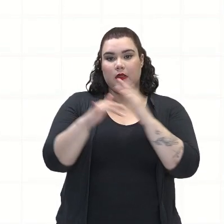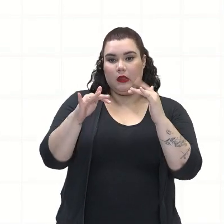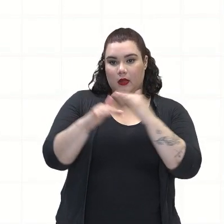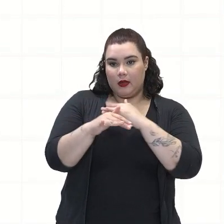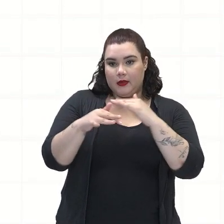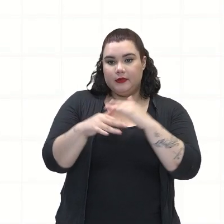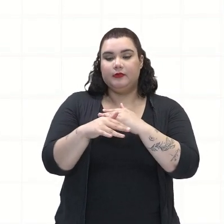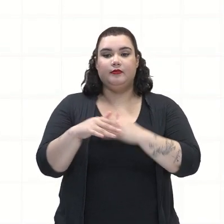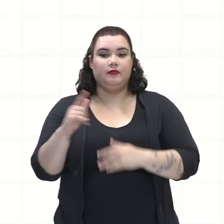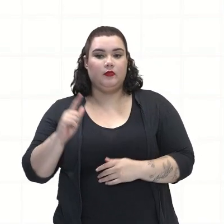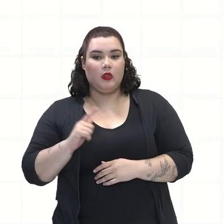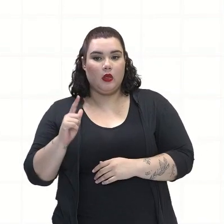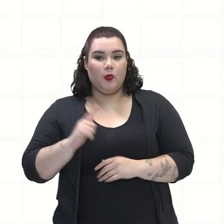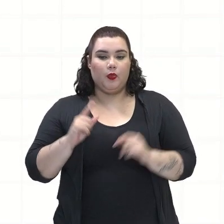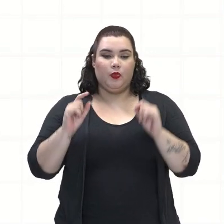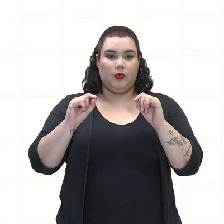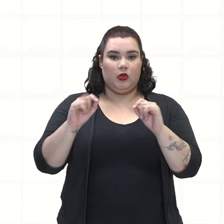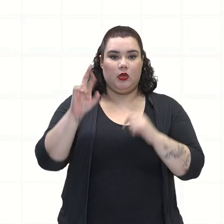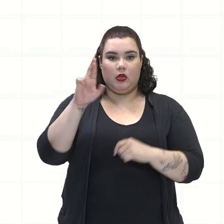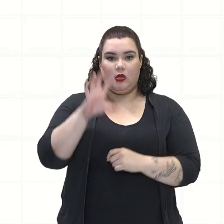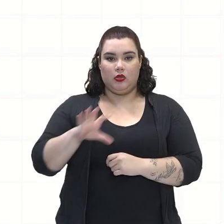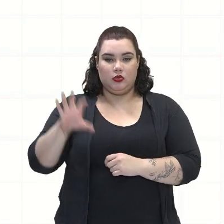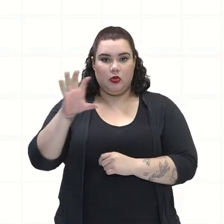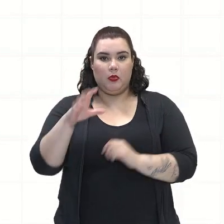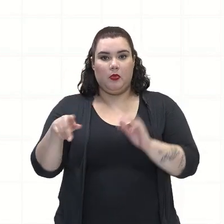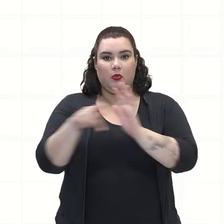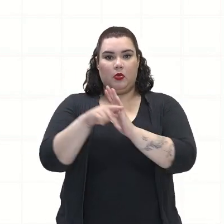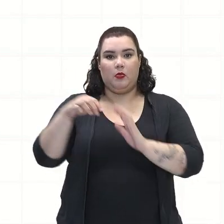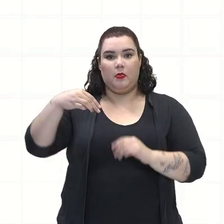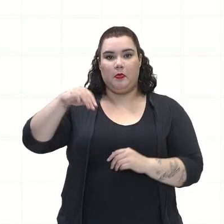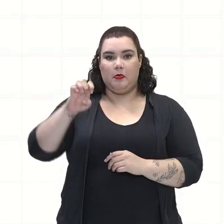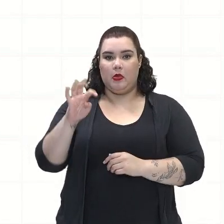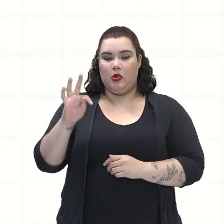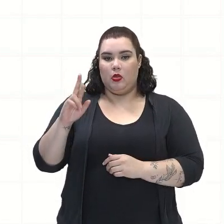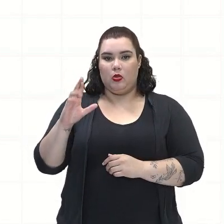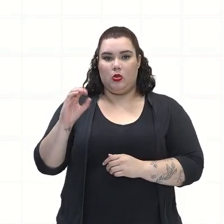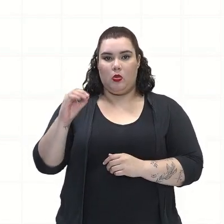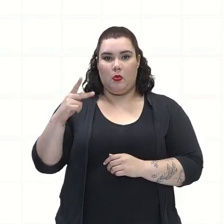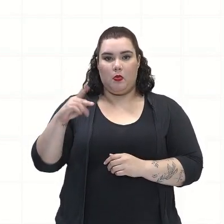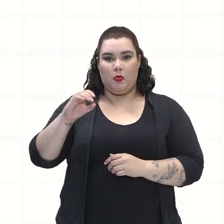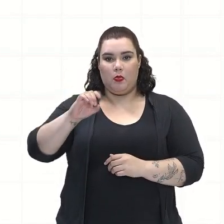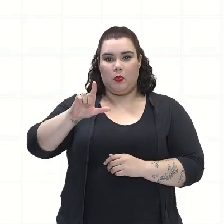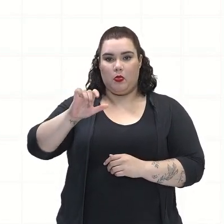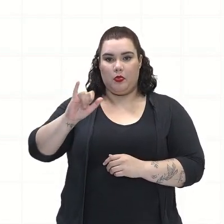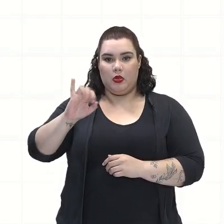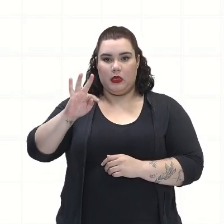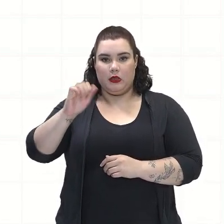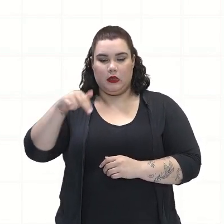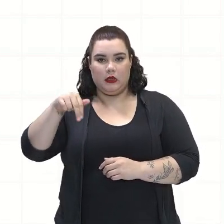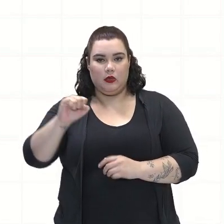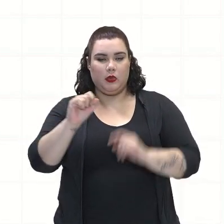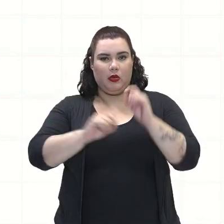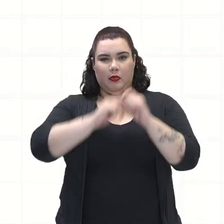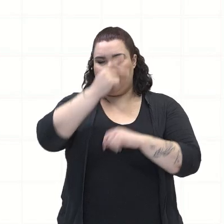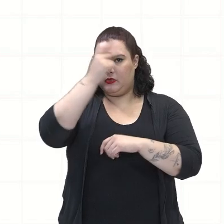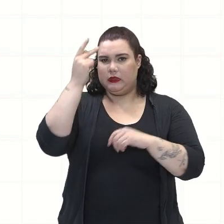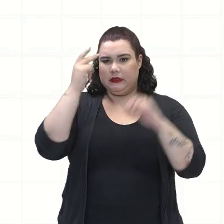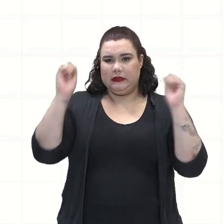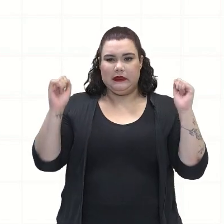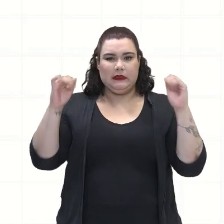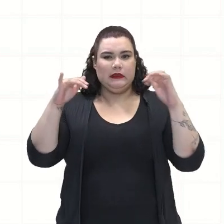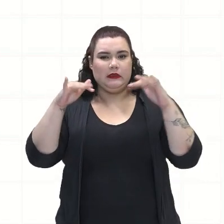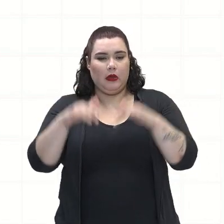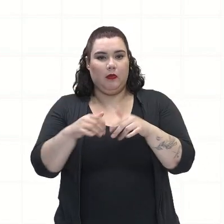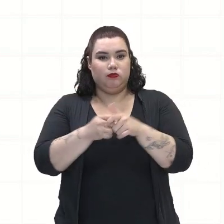si, elas já têm ali regiões metropolitanas ali que concentram uma quantidade gigantesca de pessoas. Lembra que a gente falou aqui